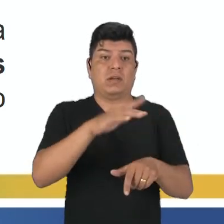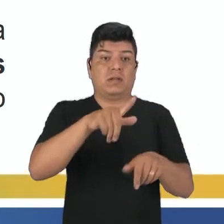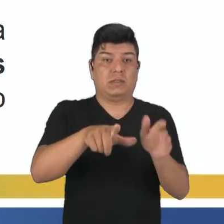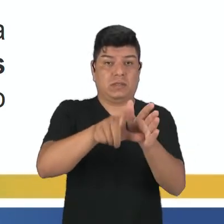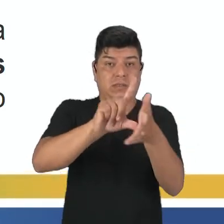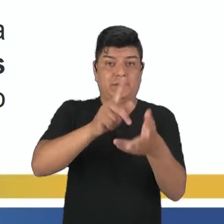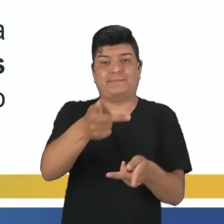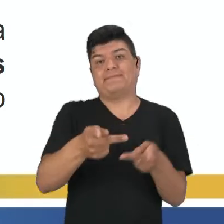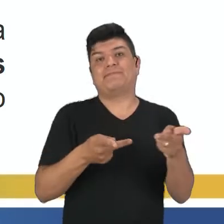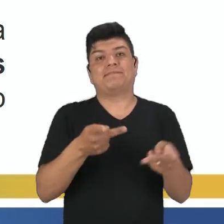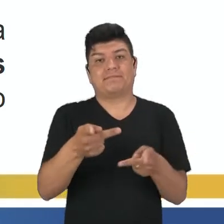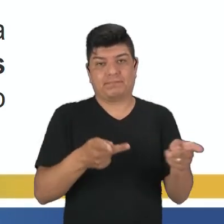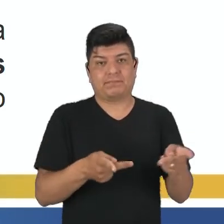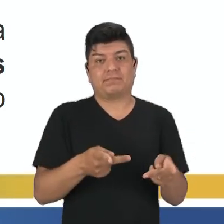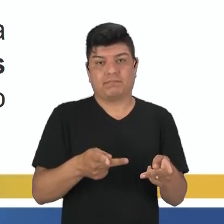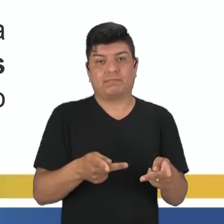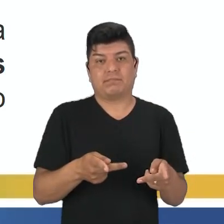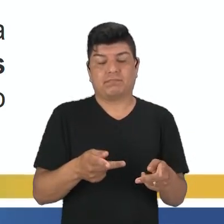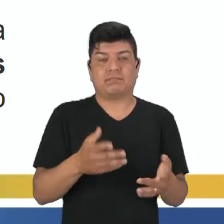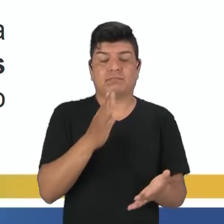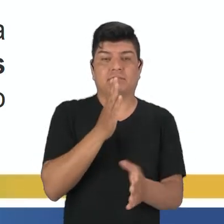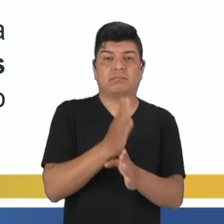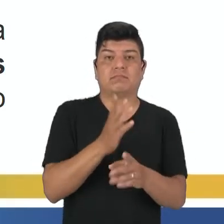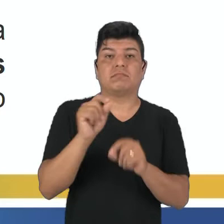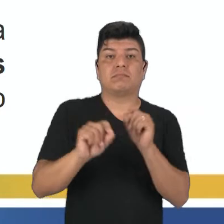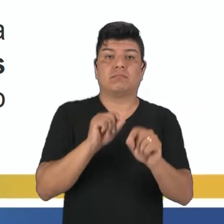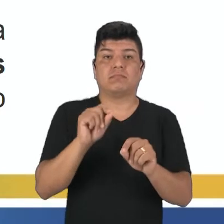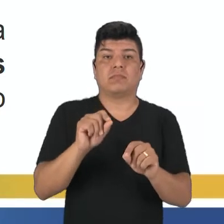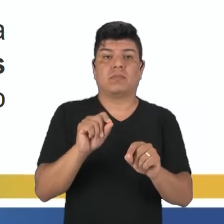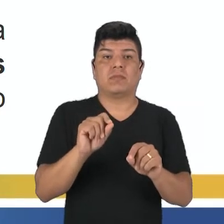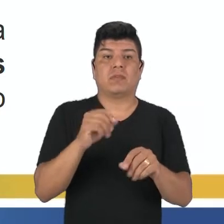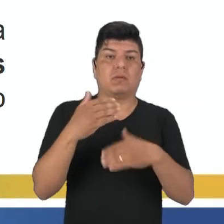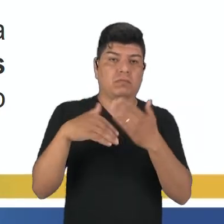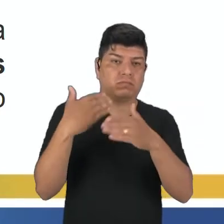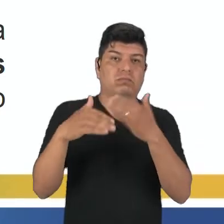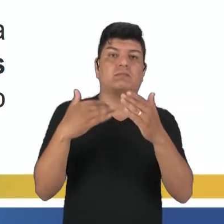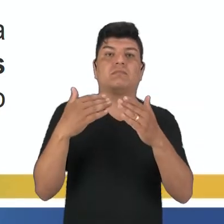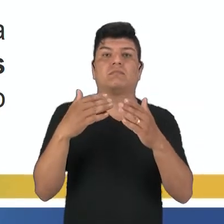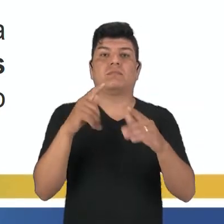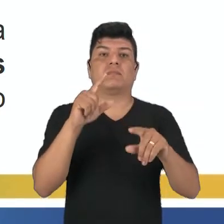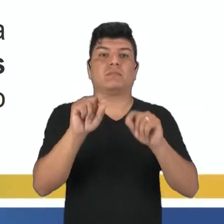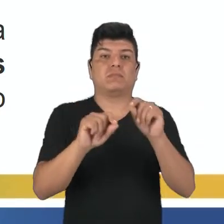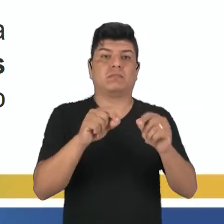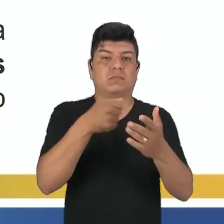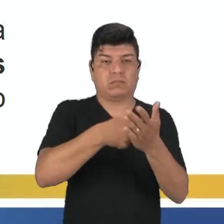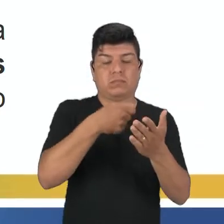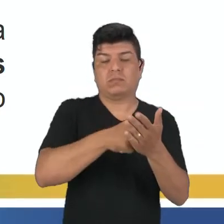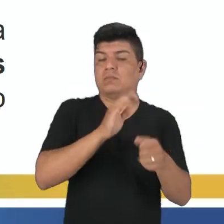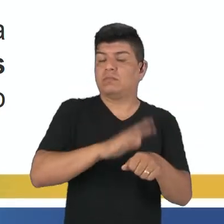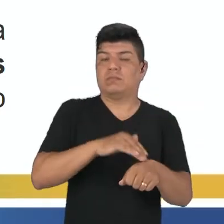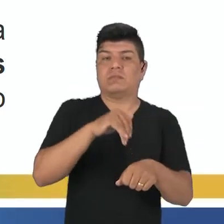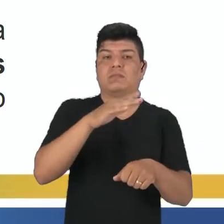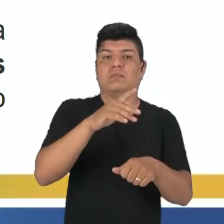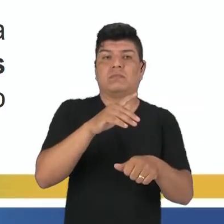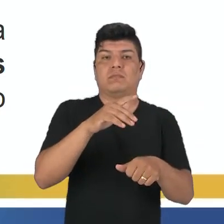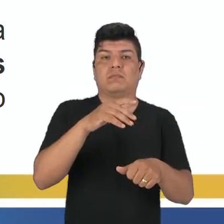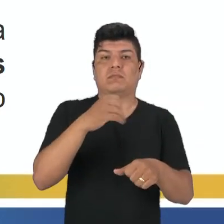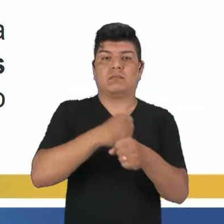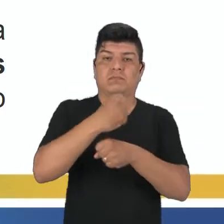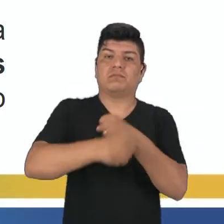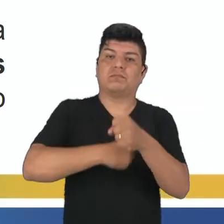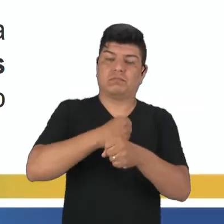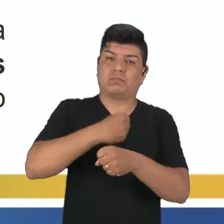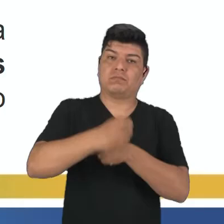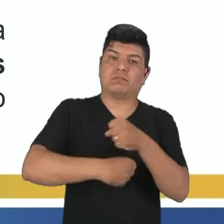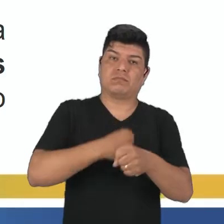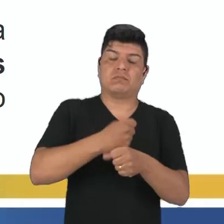planejar. Muitos desequilíbrios regionais foram se reproduzindo e se intensificando ao longo das décadas,